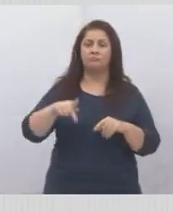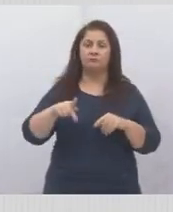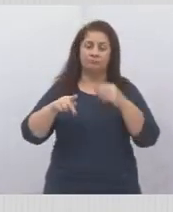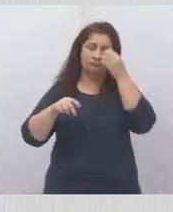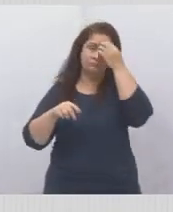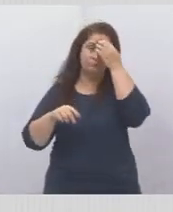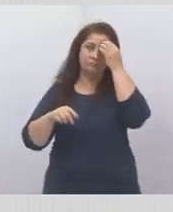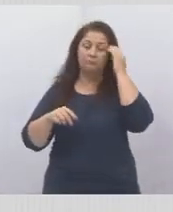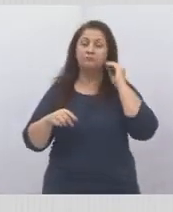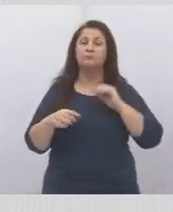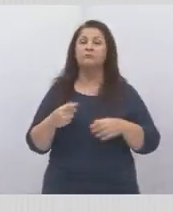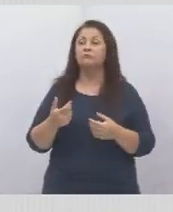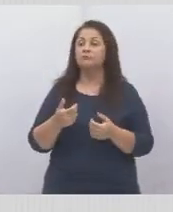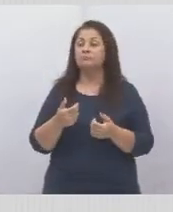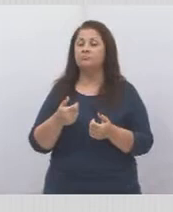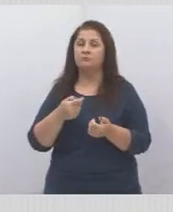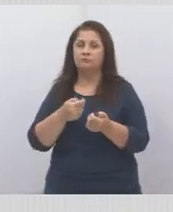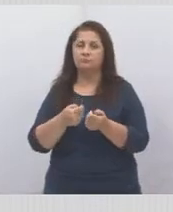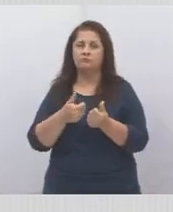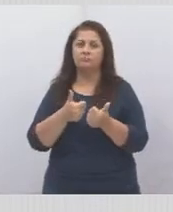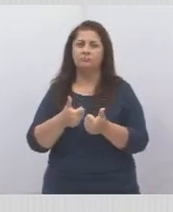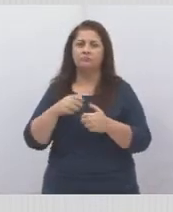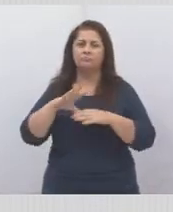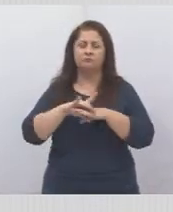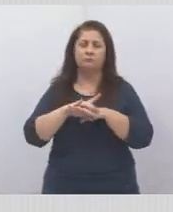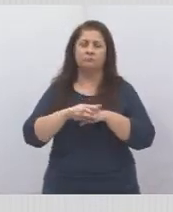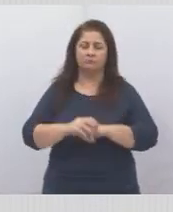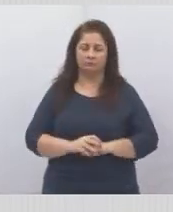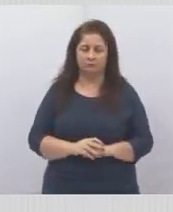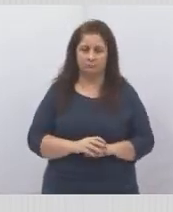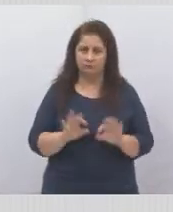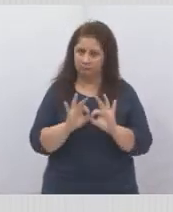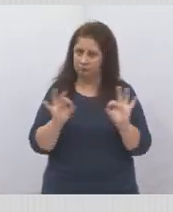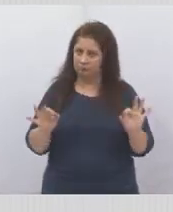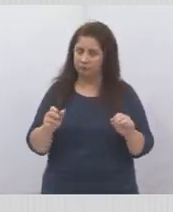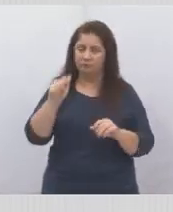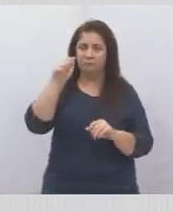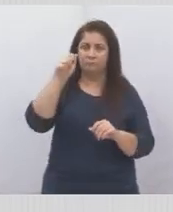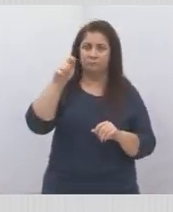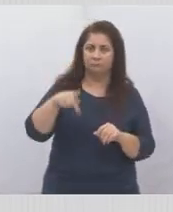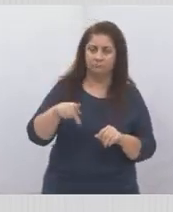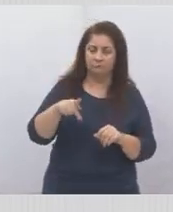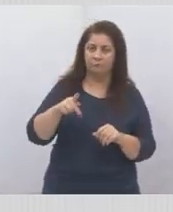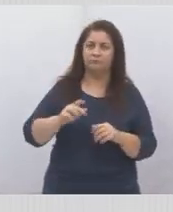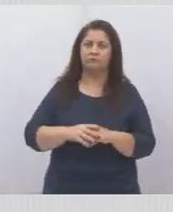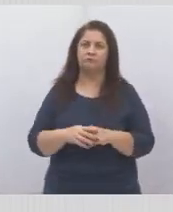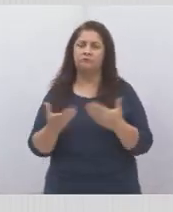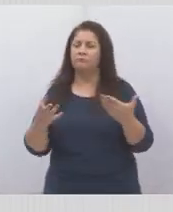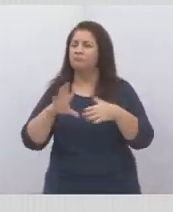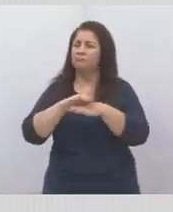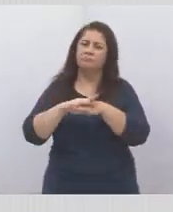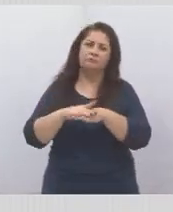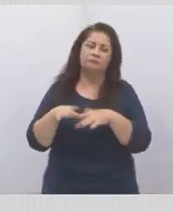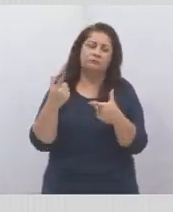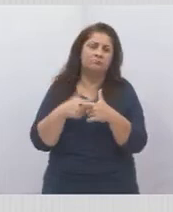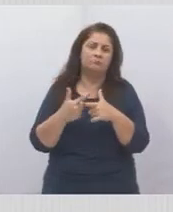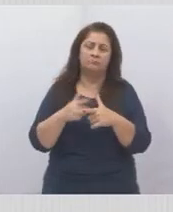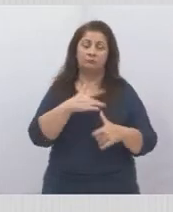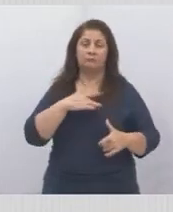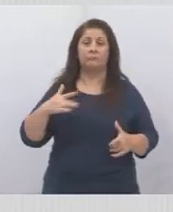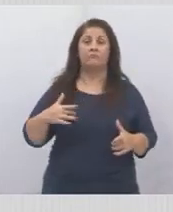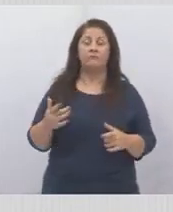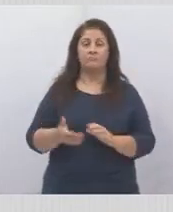invalidez e auxílio-doença é muito simples na aposentadoria por invalidez a doença o problema de saúde